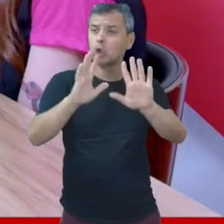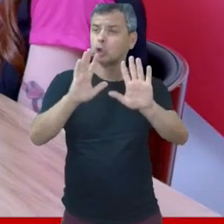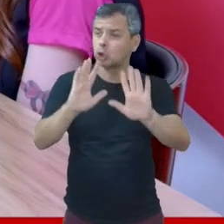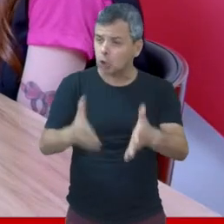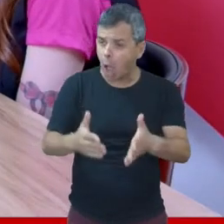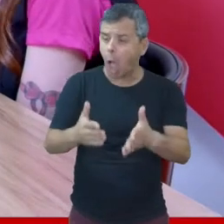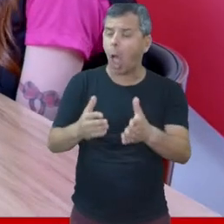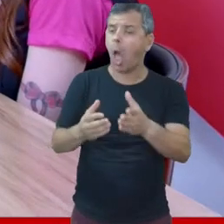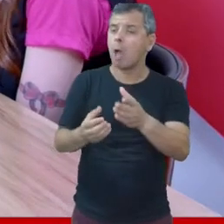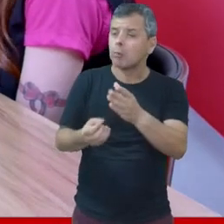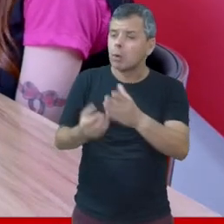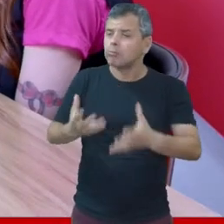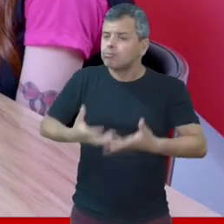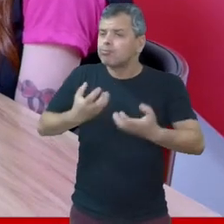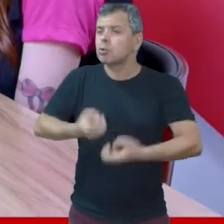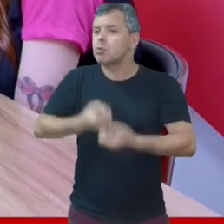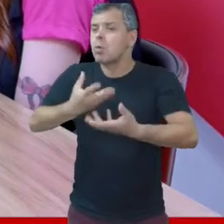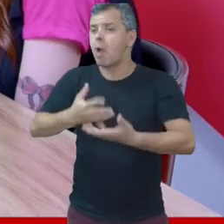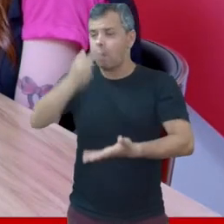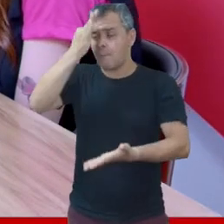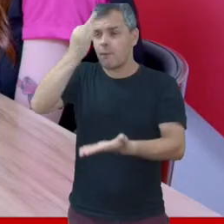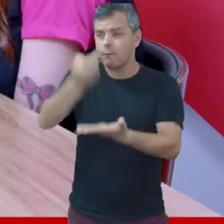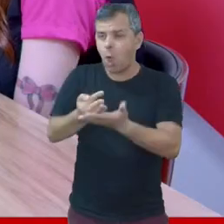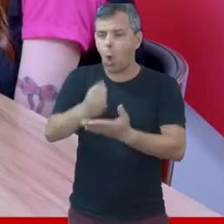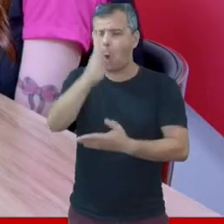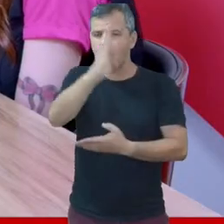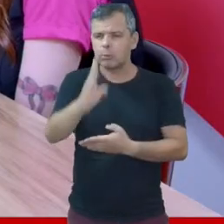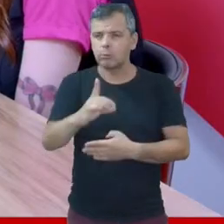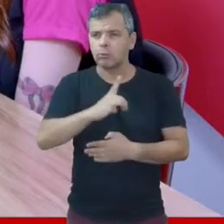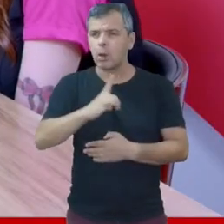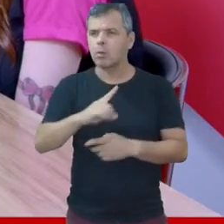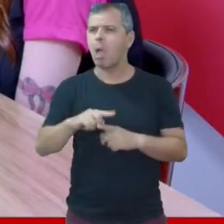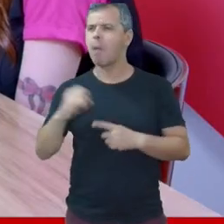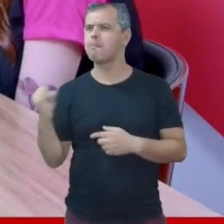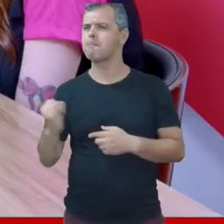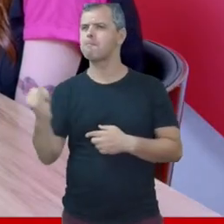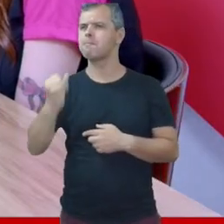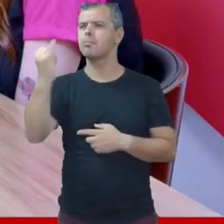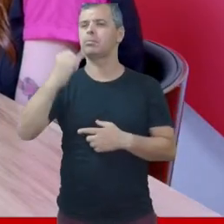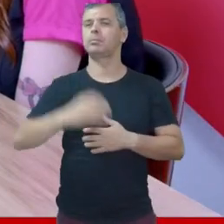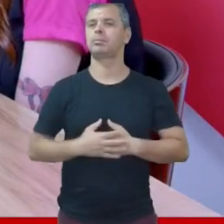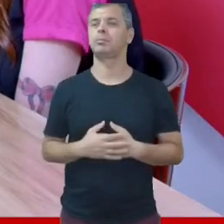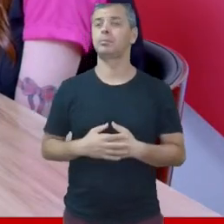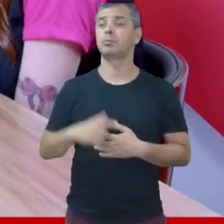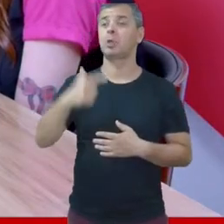sua fé. Então o Brasil carrega muito disso, né, gente? E isso equivale a